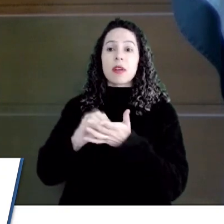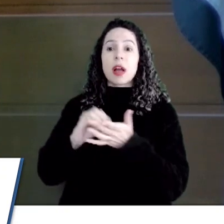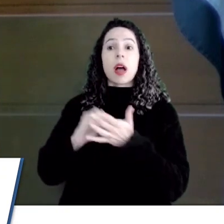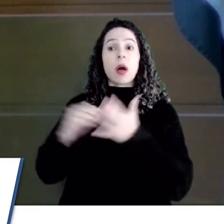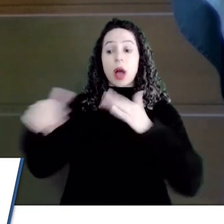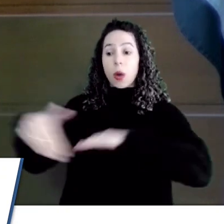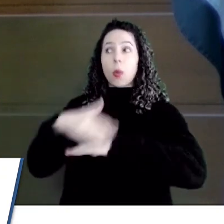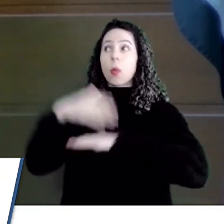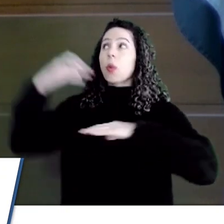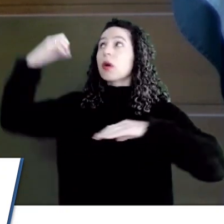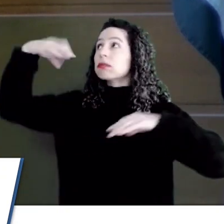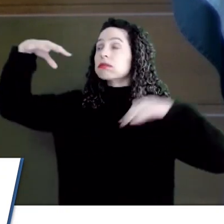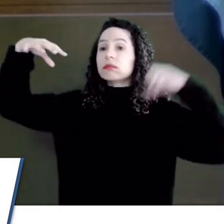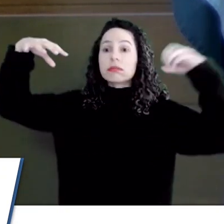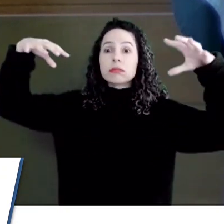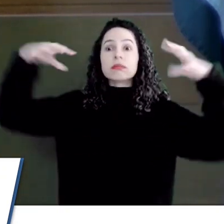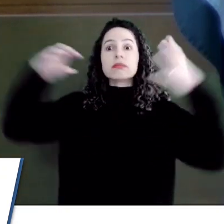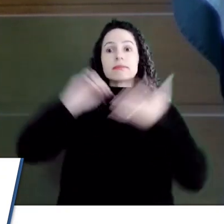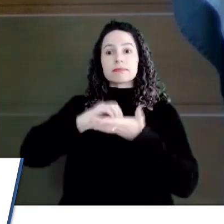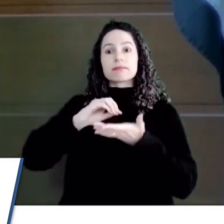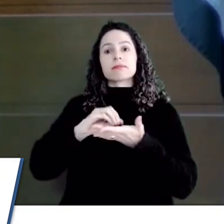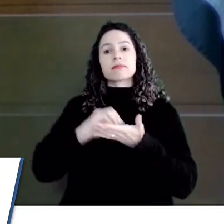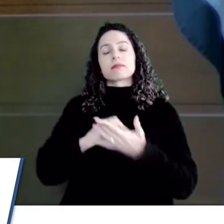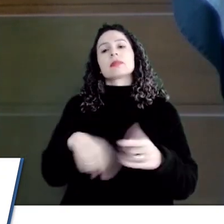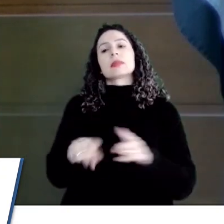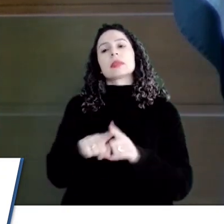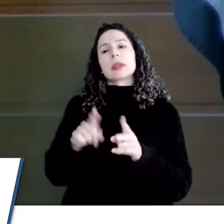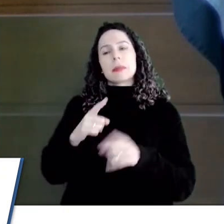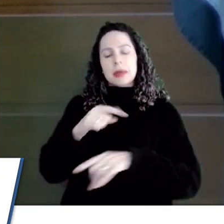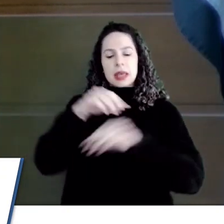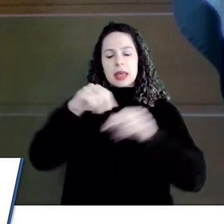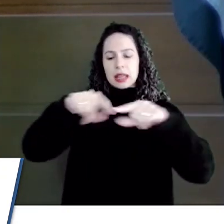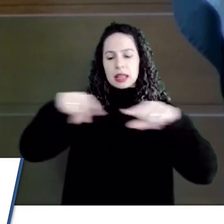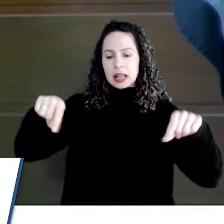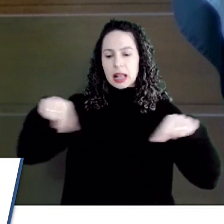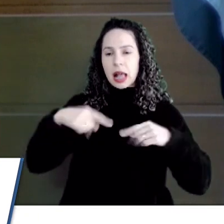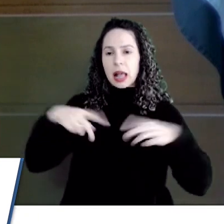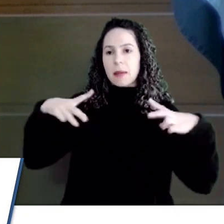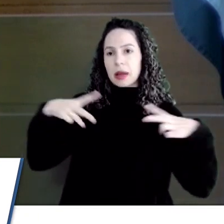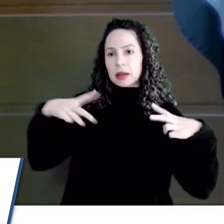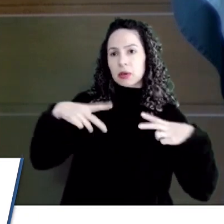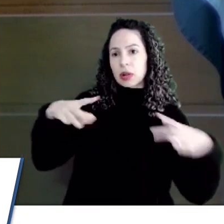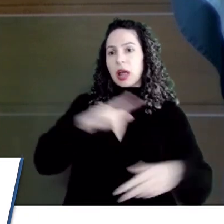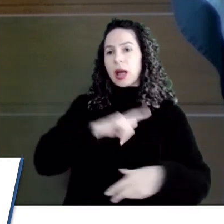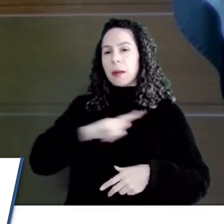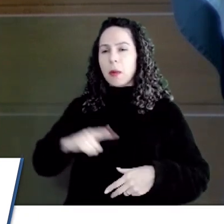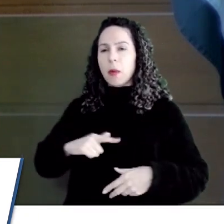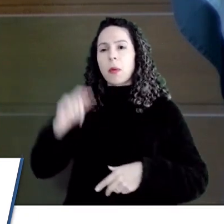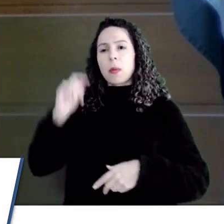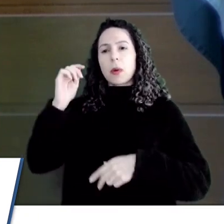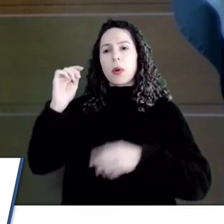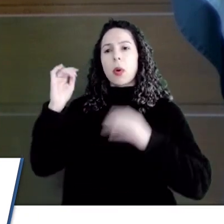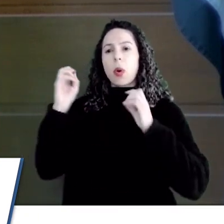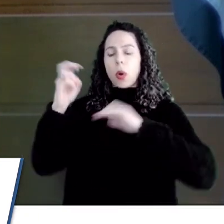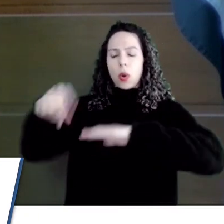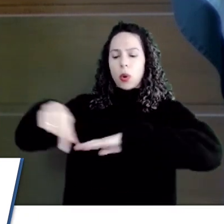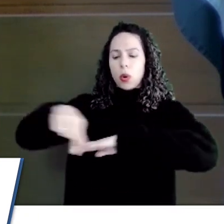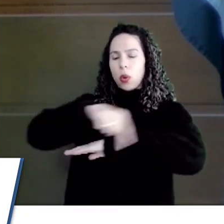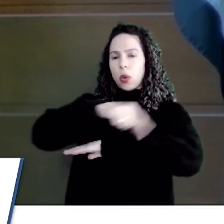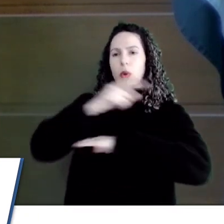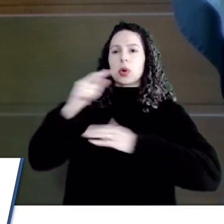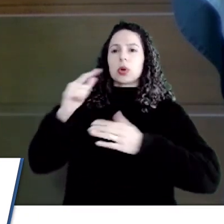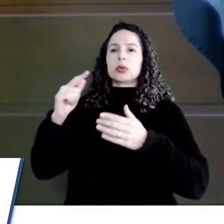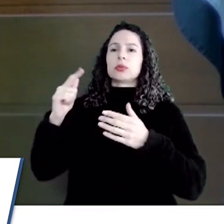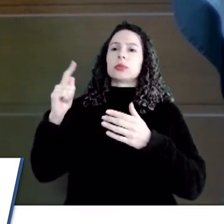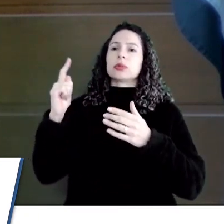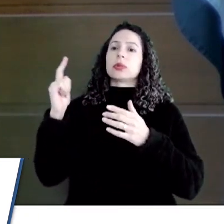faltando. Também a limpeza de terrenos particulares e públicos, linha de ônibus para a UPA, linha de ônibus para até o final do